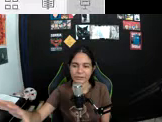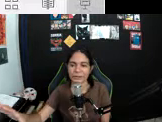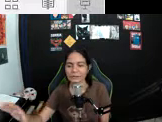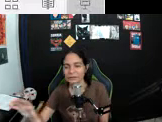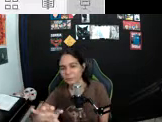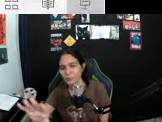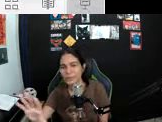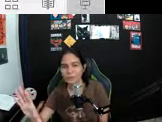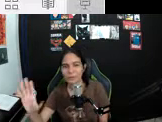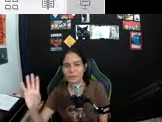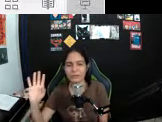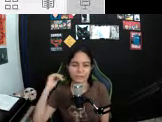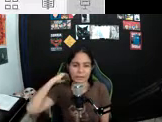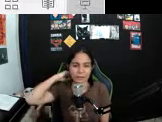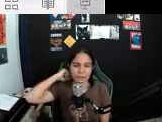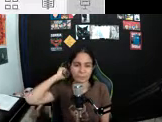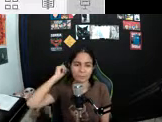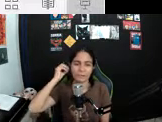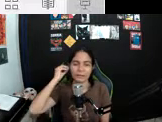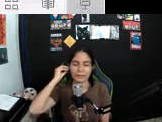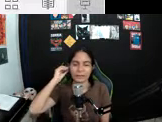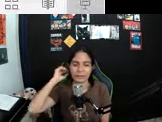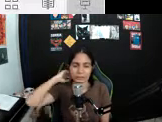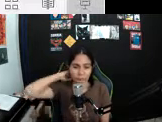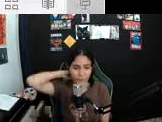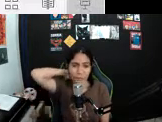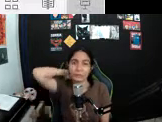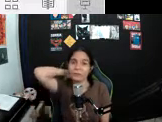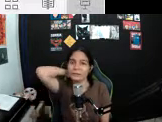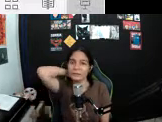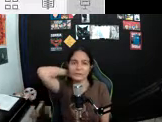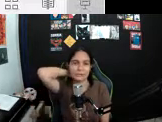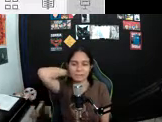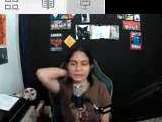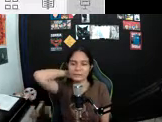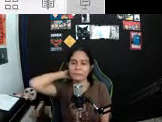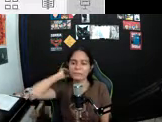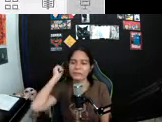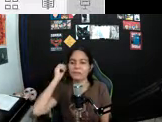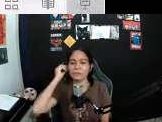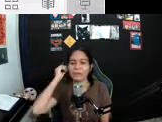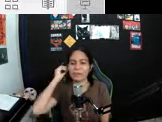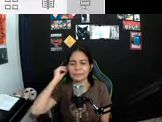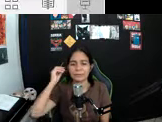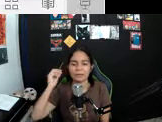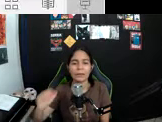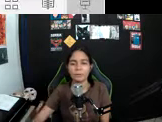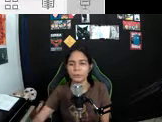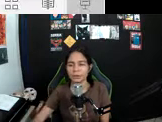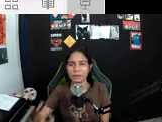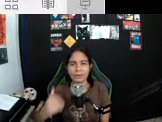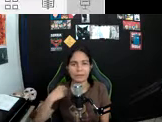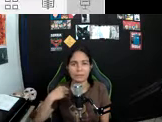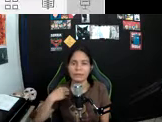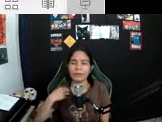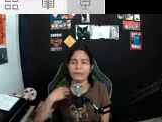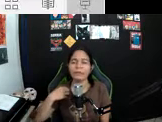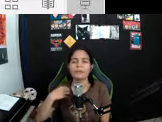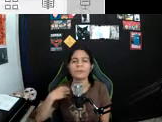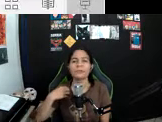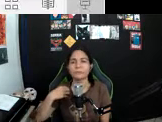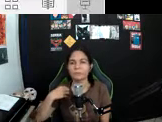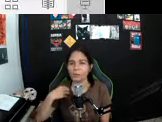bem afastado assim, o máximo possível que dava do pessoal, e sempre 100% de máscara, porque eu